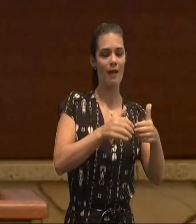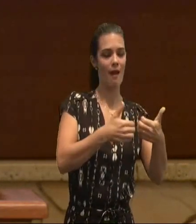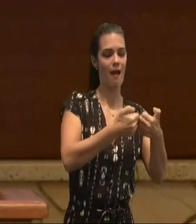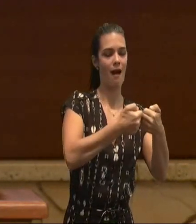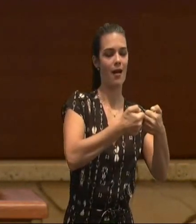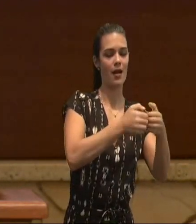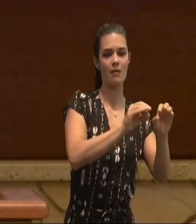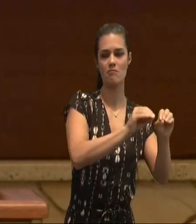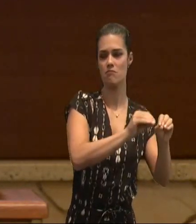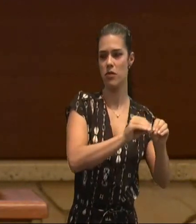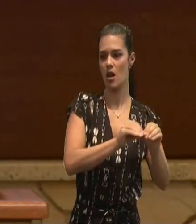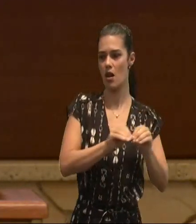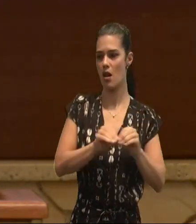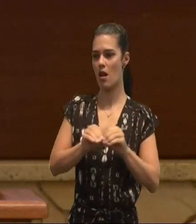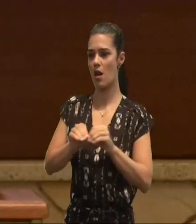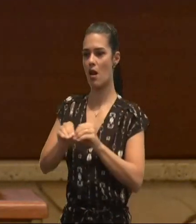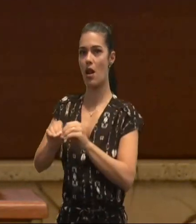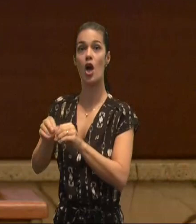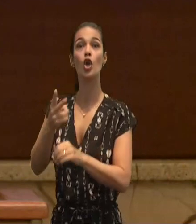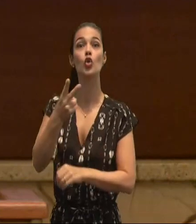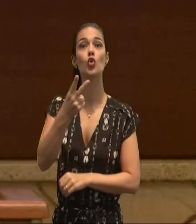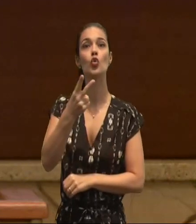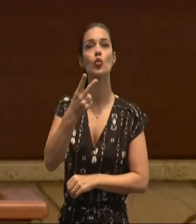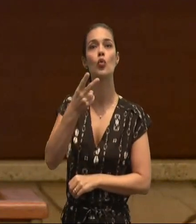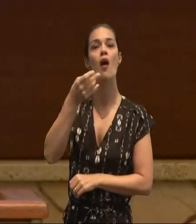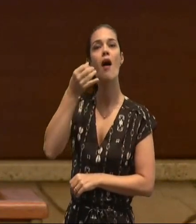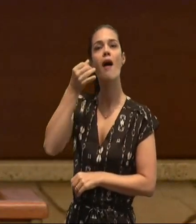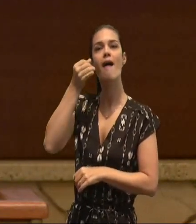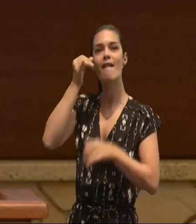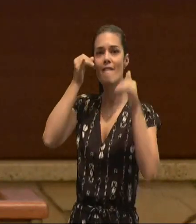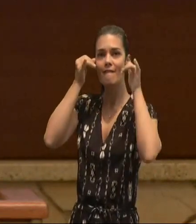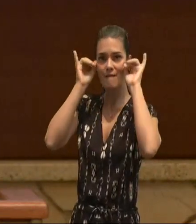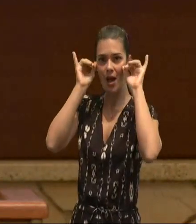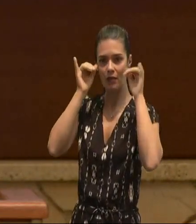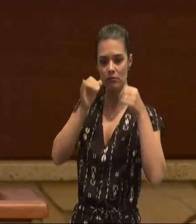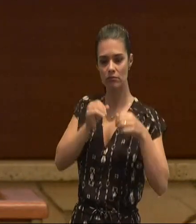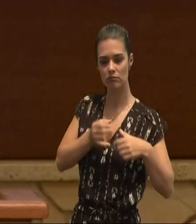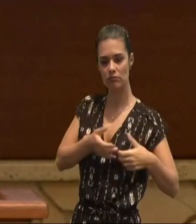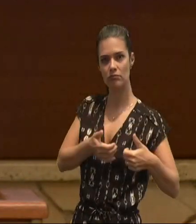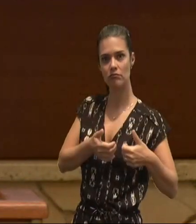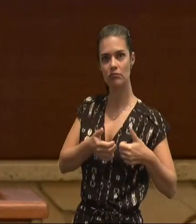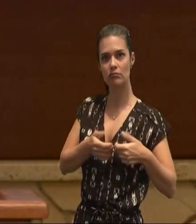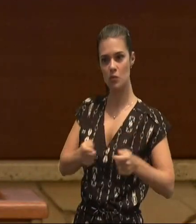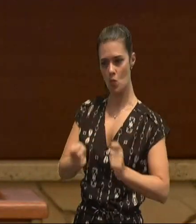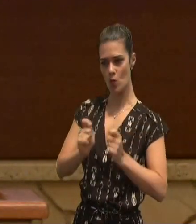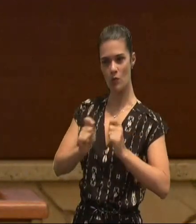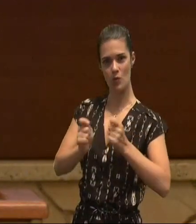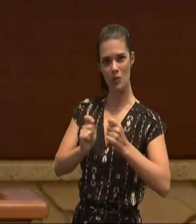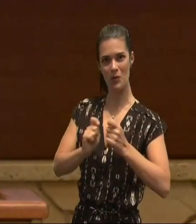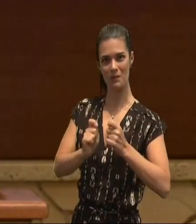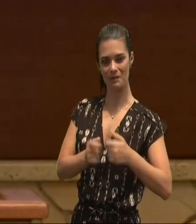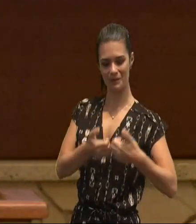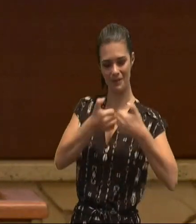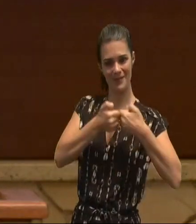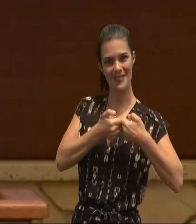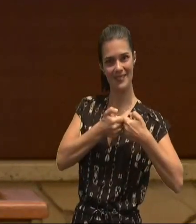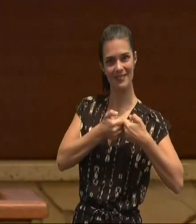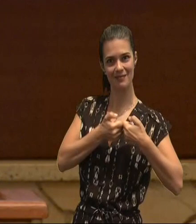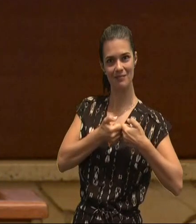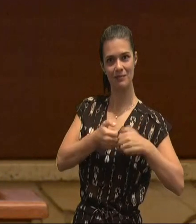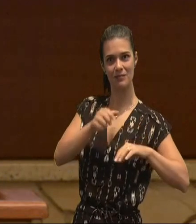transportada através de 2 vacas com crias, vacas novas, colocam a arca de Deus sobre a carroça em direção a